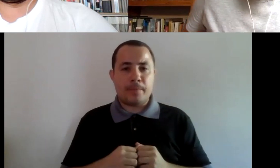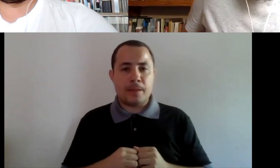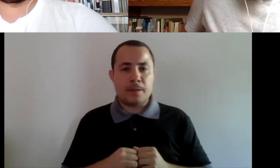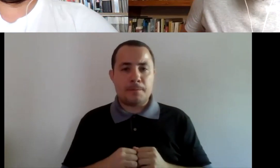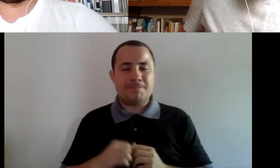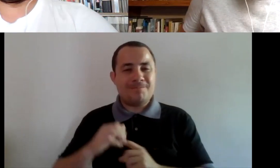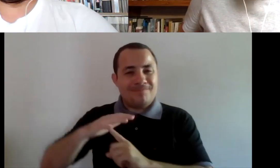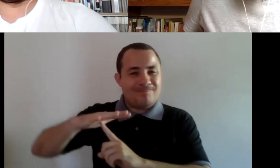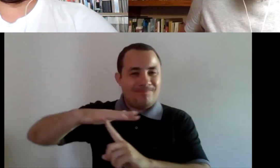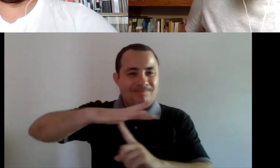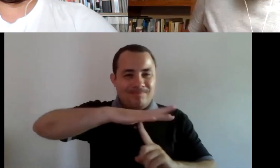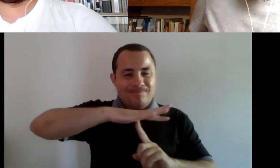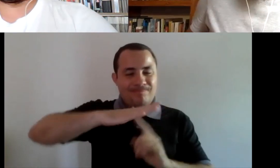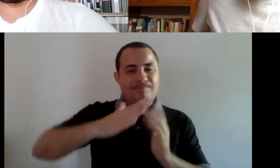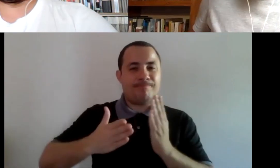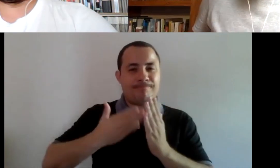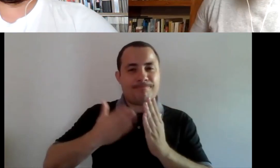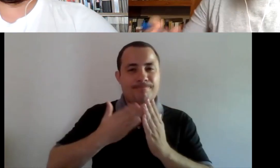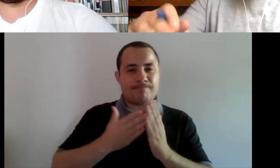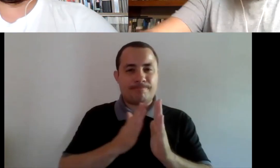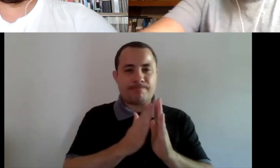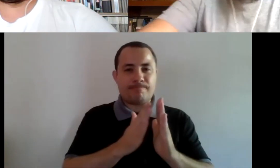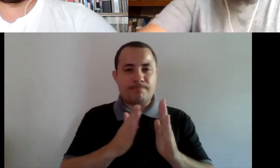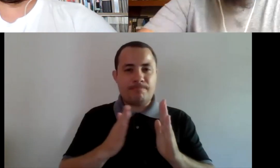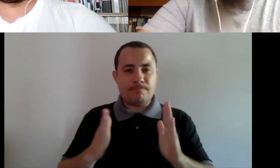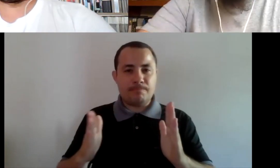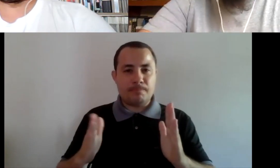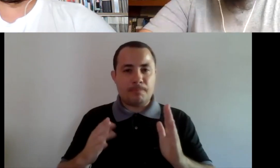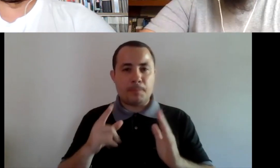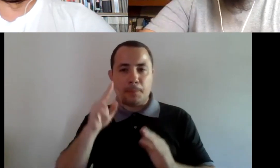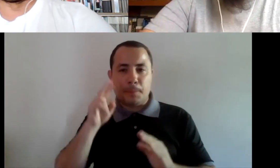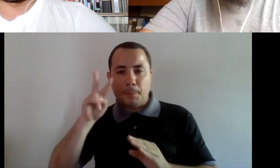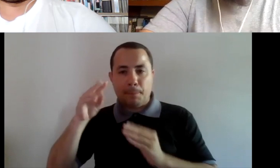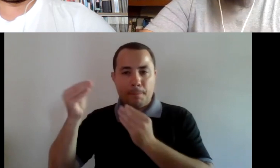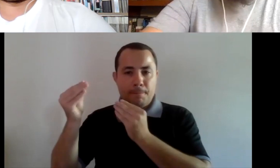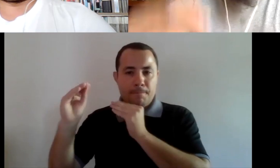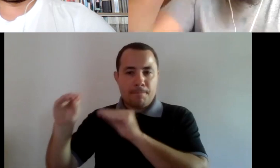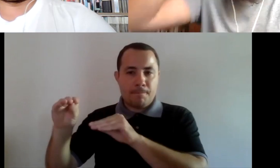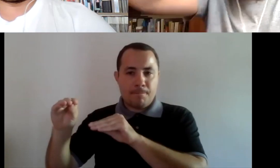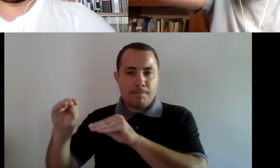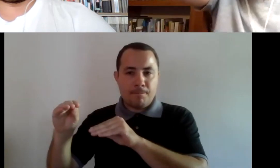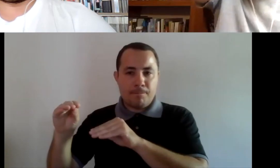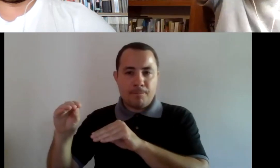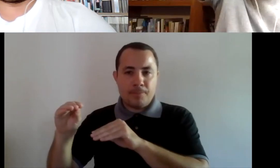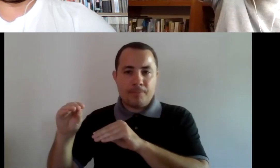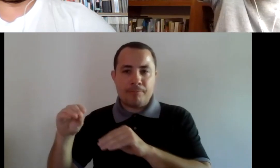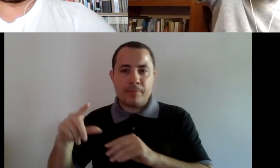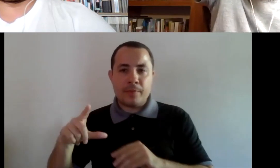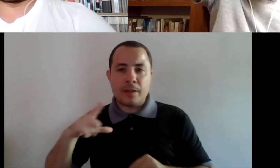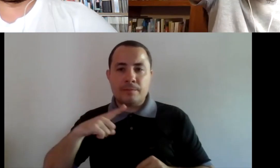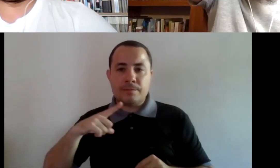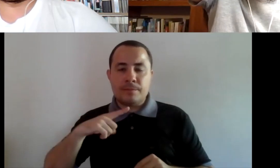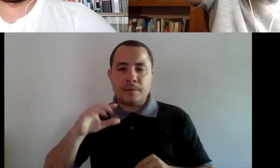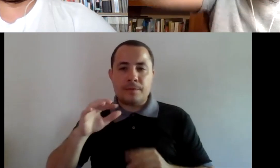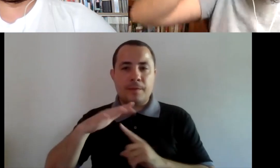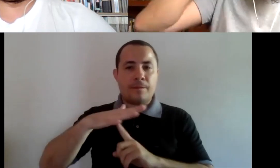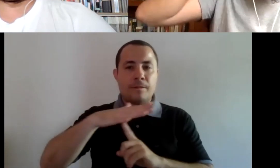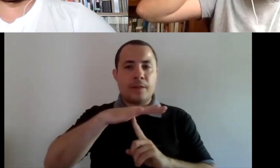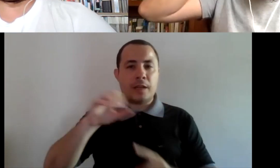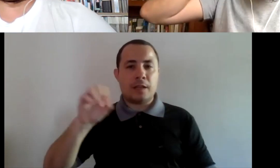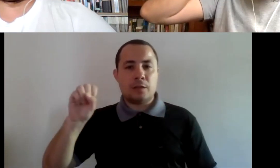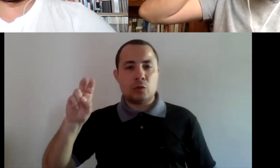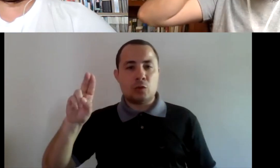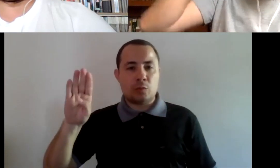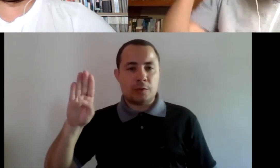de livro, às vezes, parece uma coisa... Eu vi que postaram aqui, né, da Feira Sub, que está na 4ª edição também. Eu participei já de 2 feiras